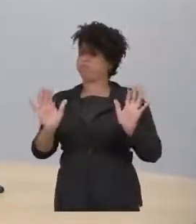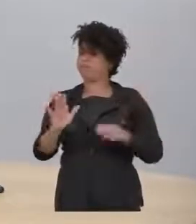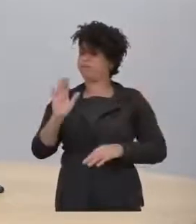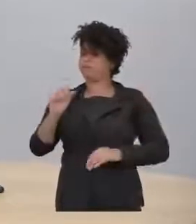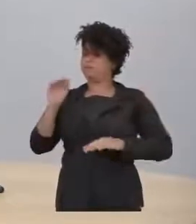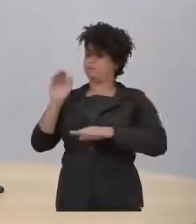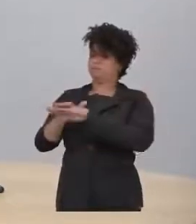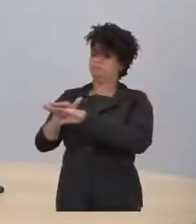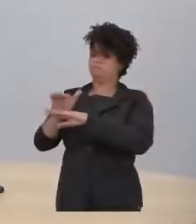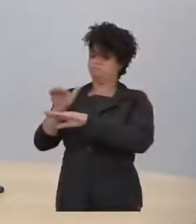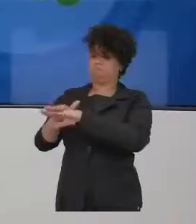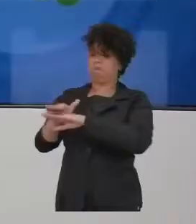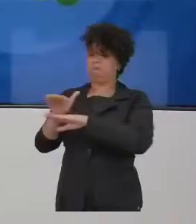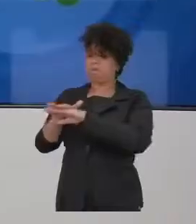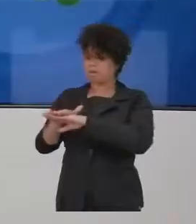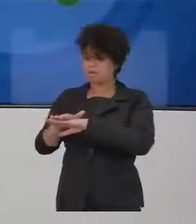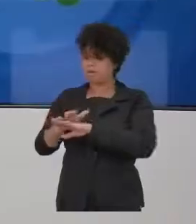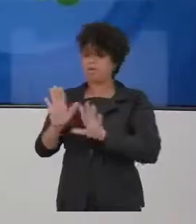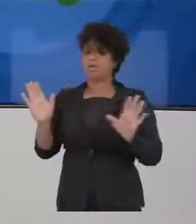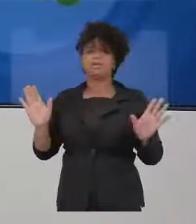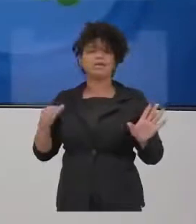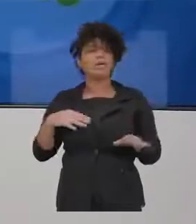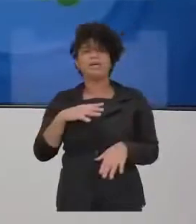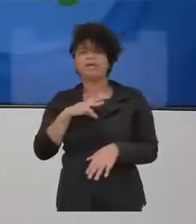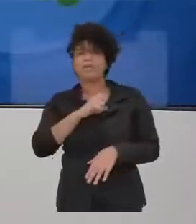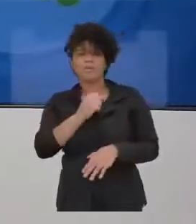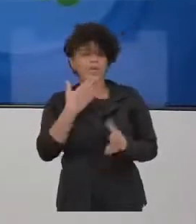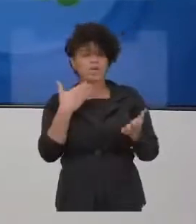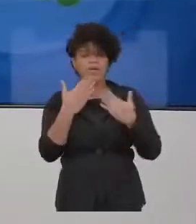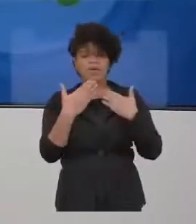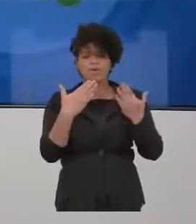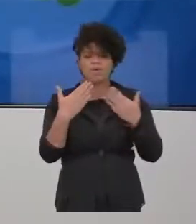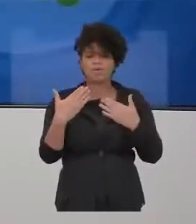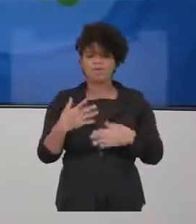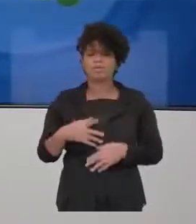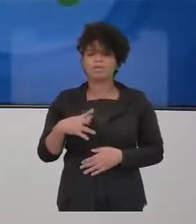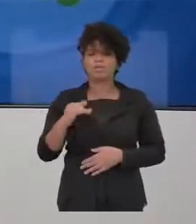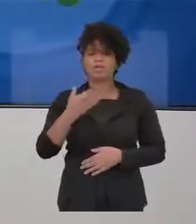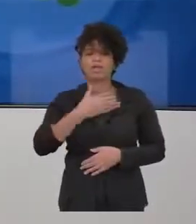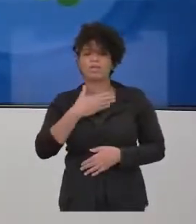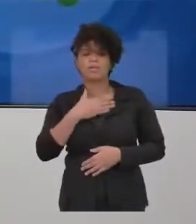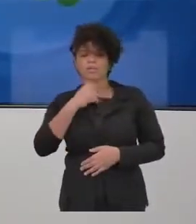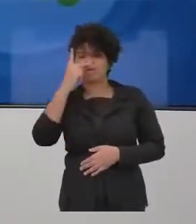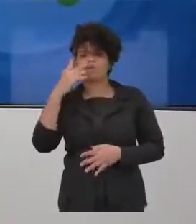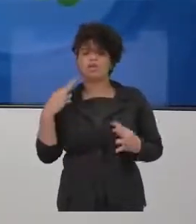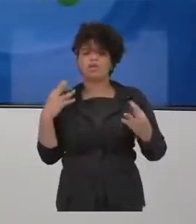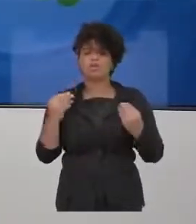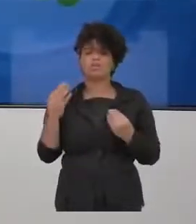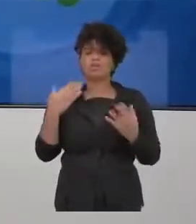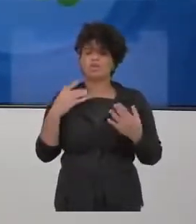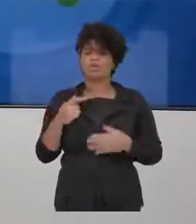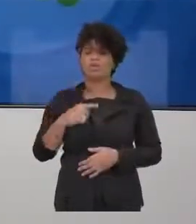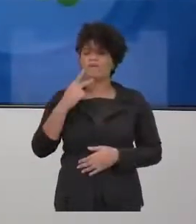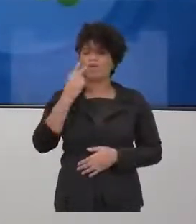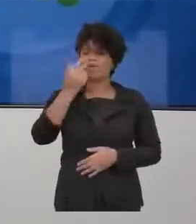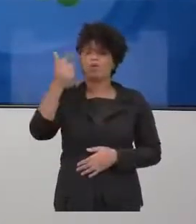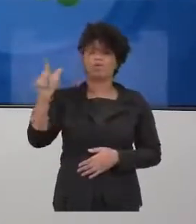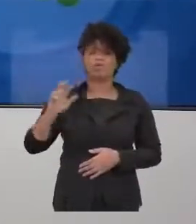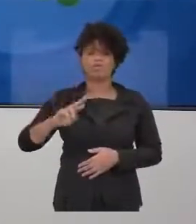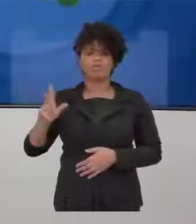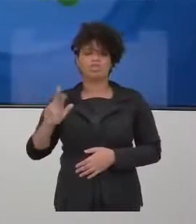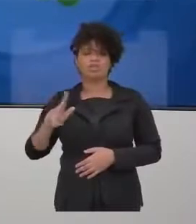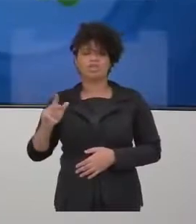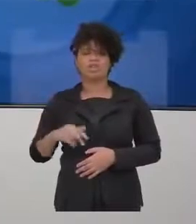grosseira a sua forma de pensar. Né? Gente, eu adoro debater. Quando eu vejo que com os meus amigos todo mundo está falando a mesma coisa, eu tento falar uma outra coisa, porque senão